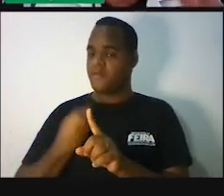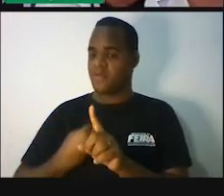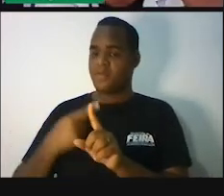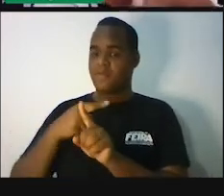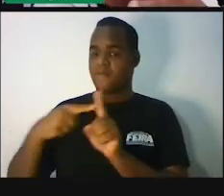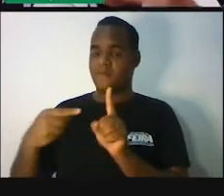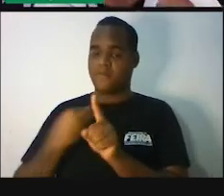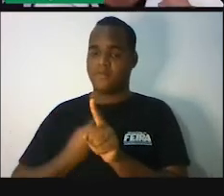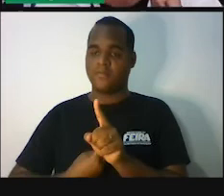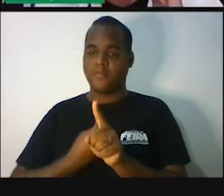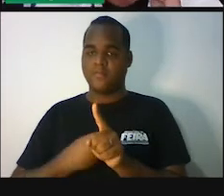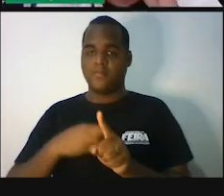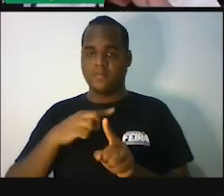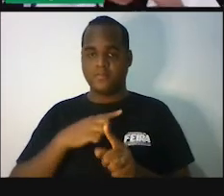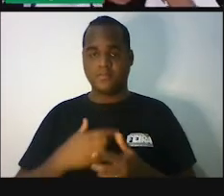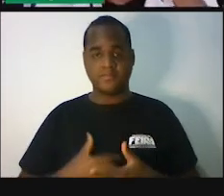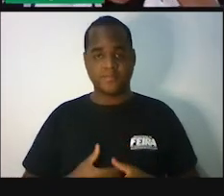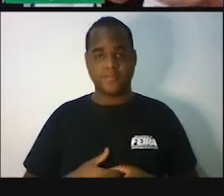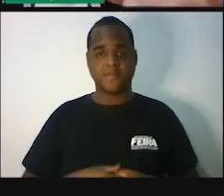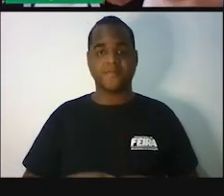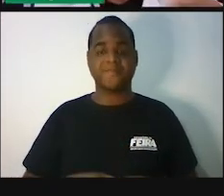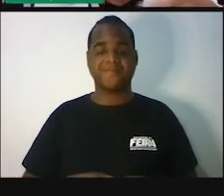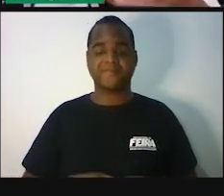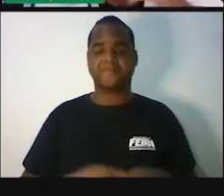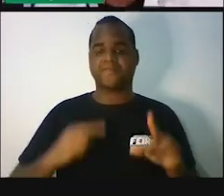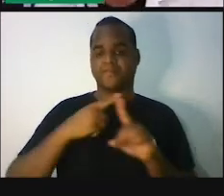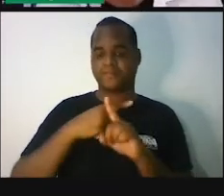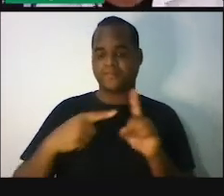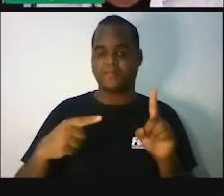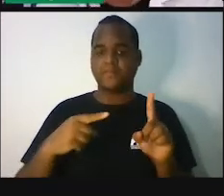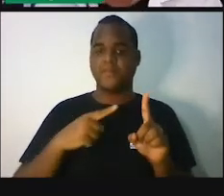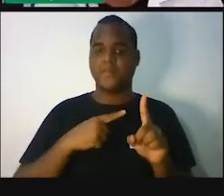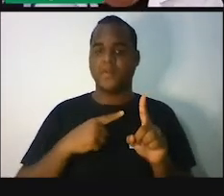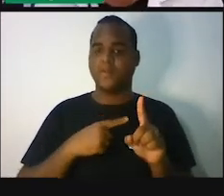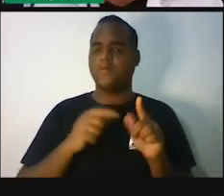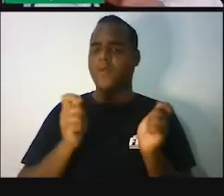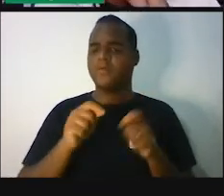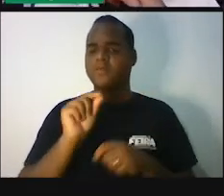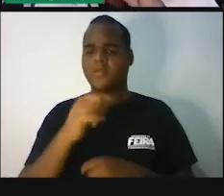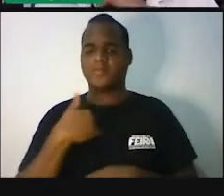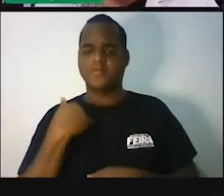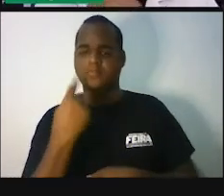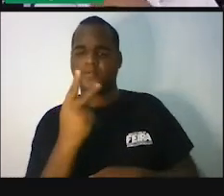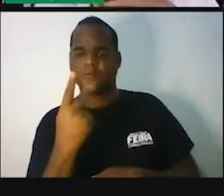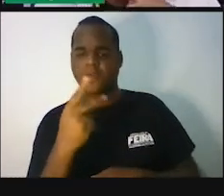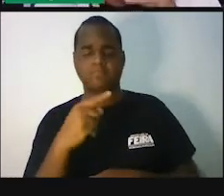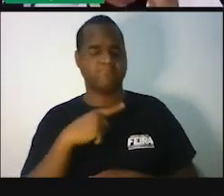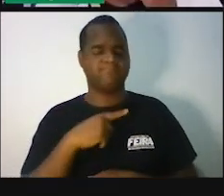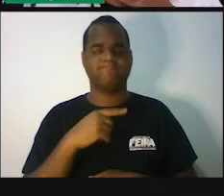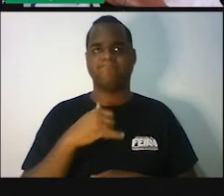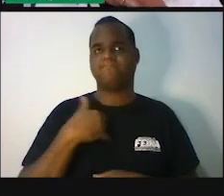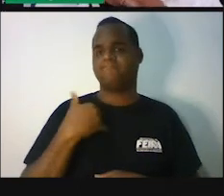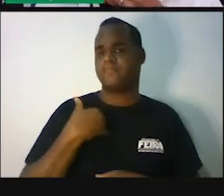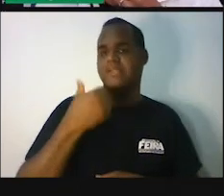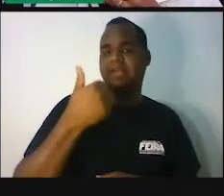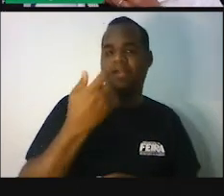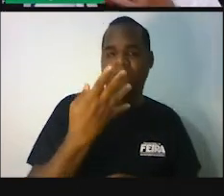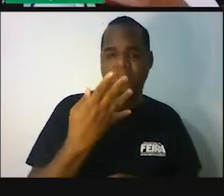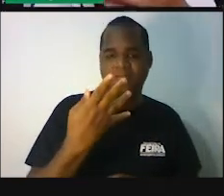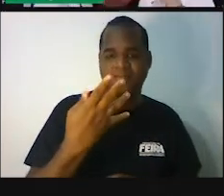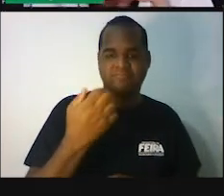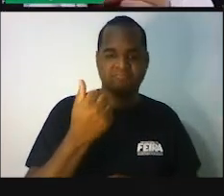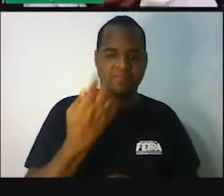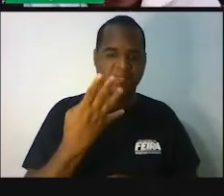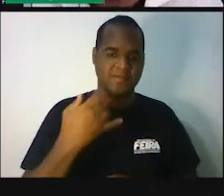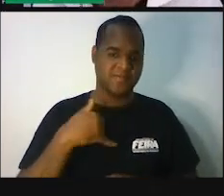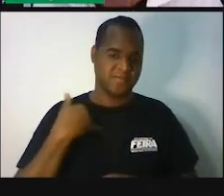metade da sua vida? O que é metade da sua idade, querido estudante? Se você tem aí 14 anos, o